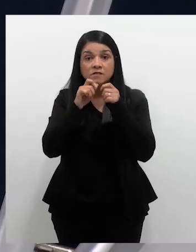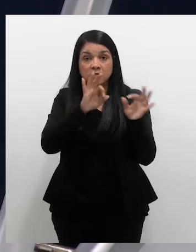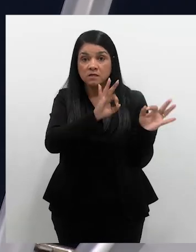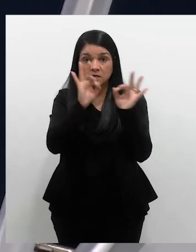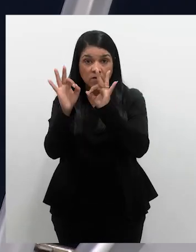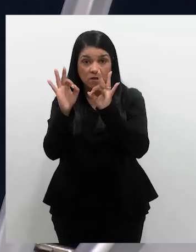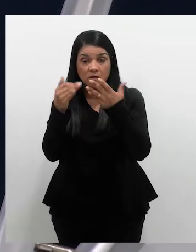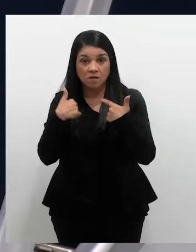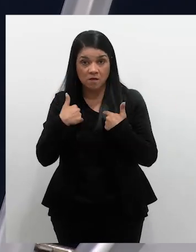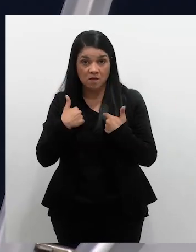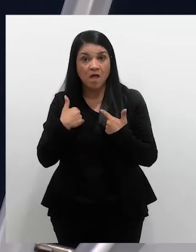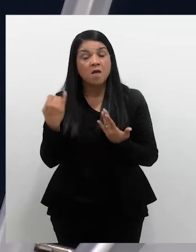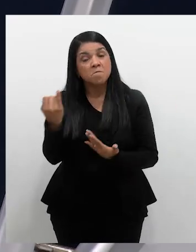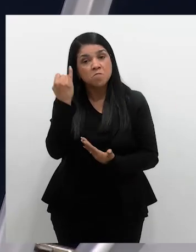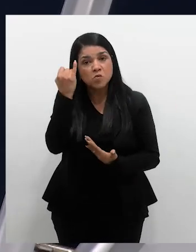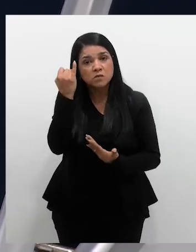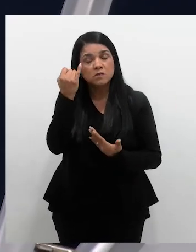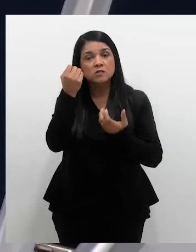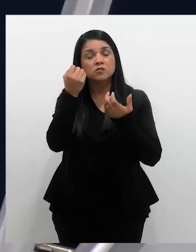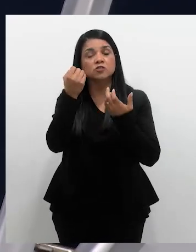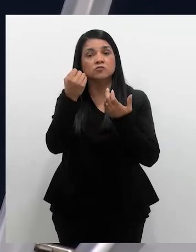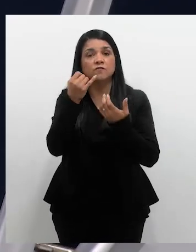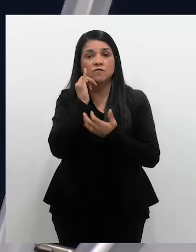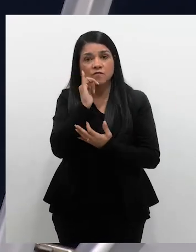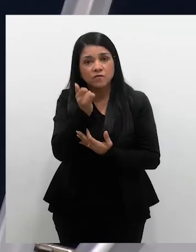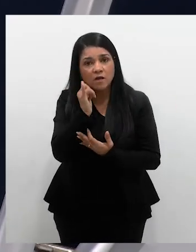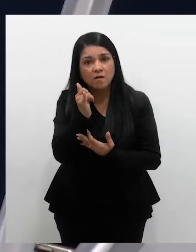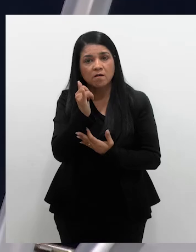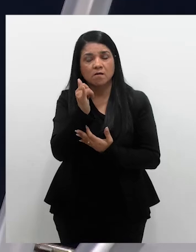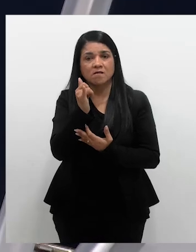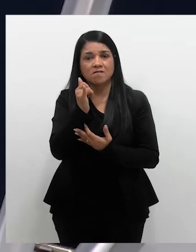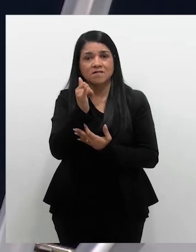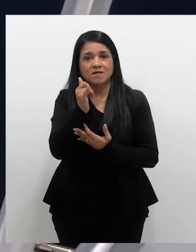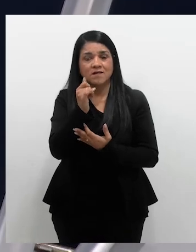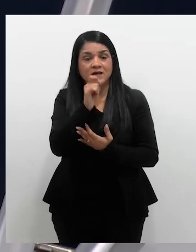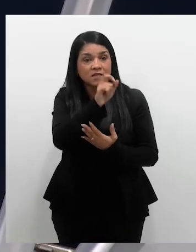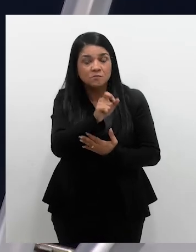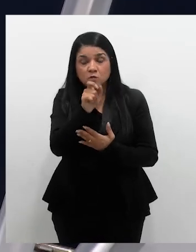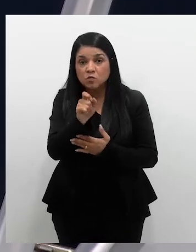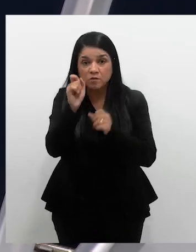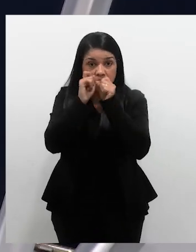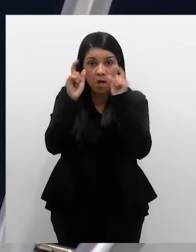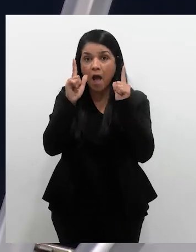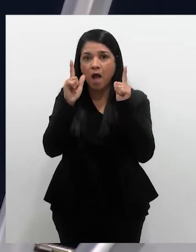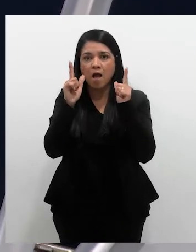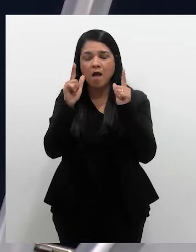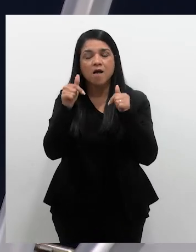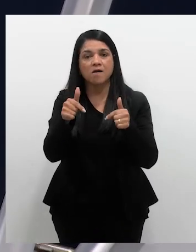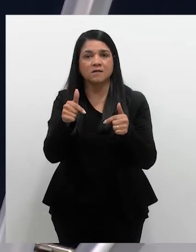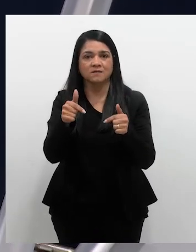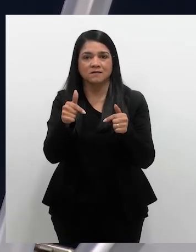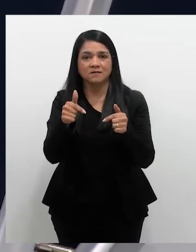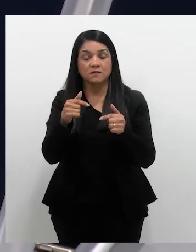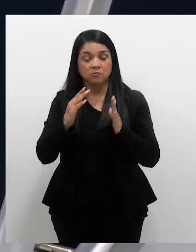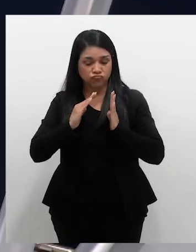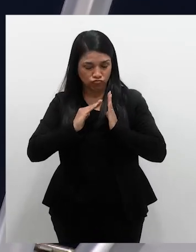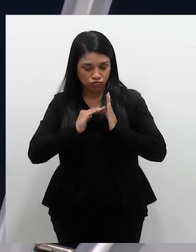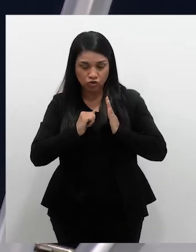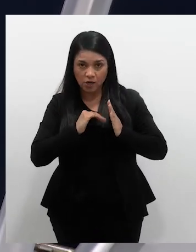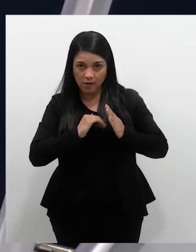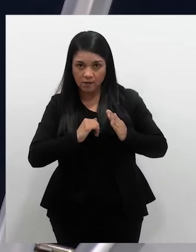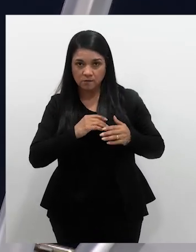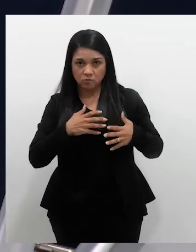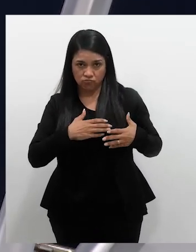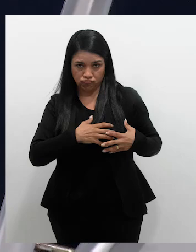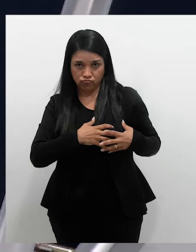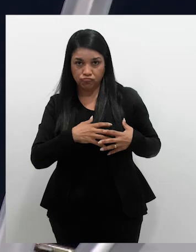entrevista. Então, é importante a gente falar, porque abre os olhos das pessoas. E eu, depois que eu tirei